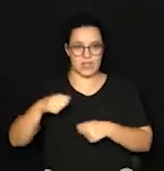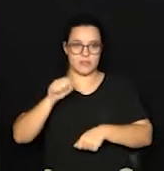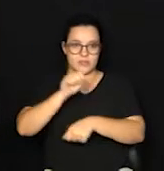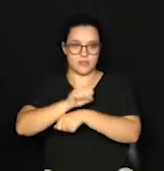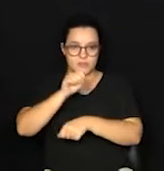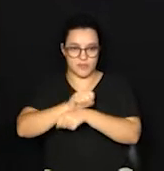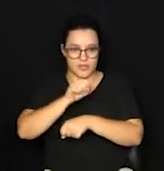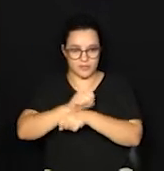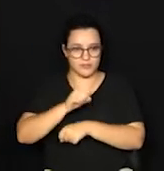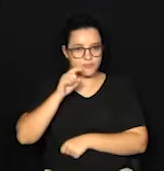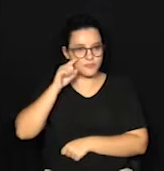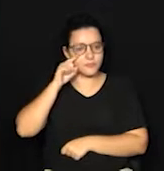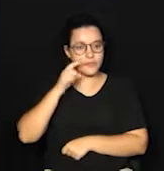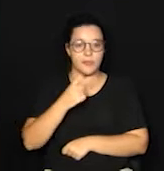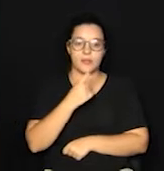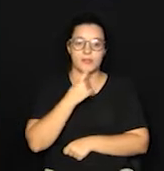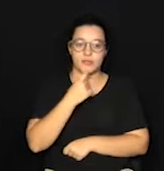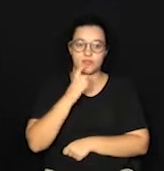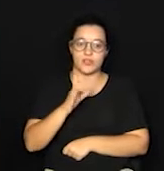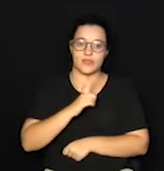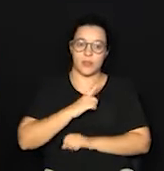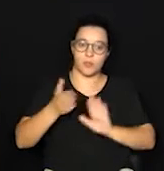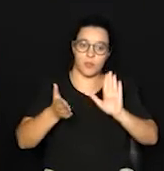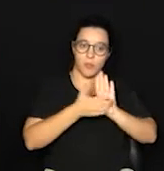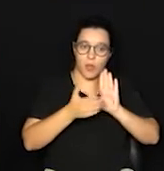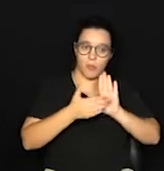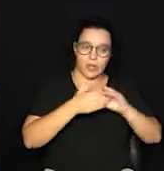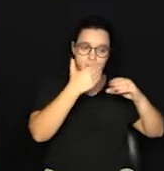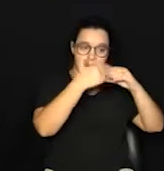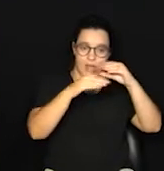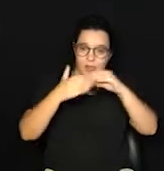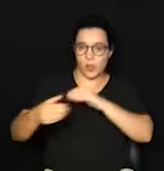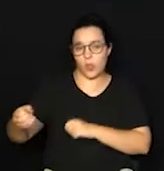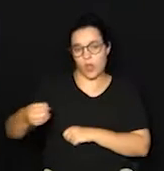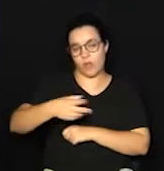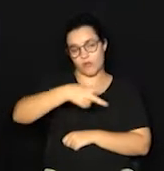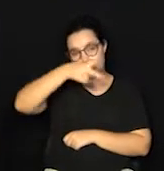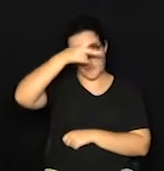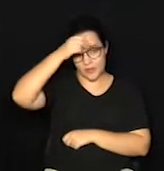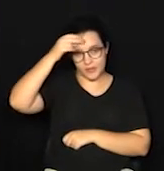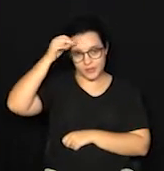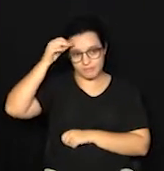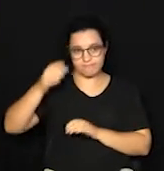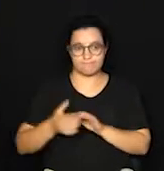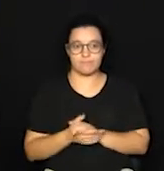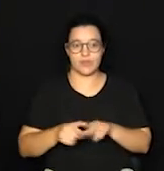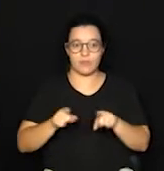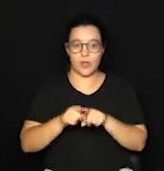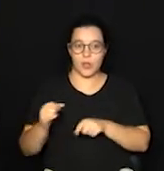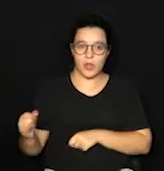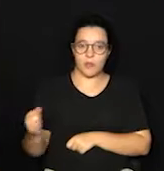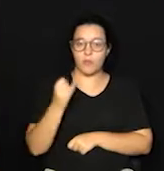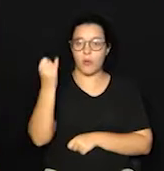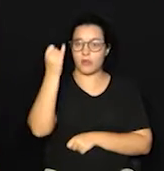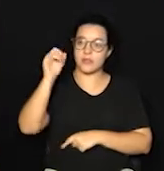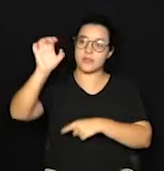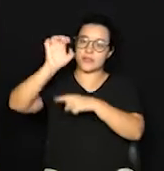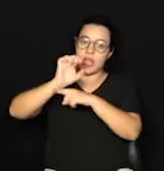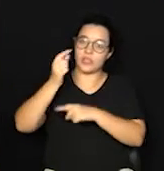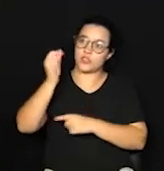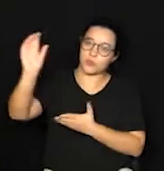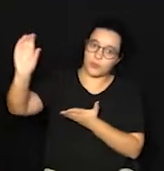mas Campinas já tem uma proposta sobre a mesa e eu acredito que é muito importante que o Estado entre com financiamento